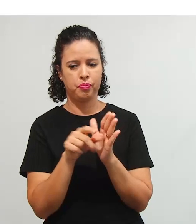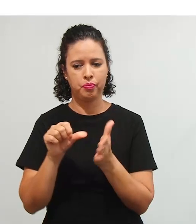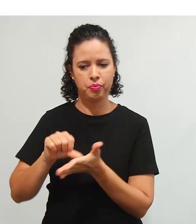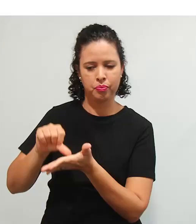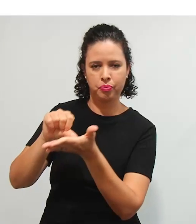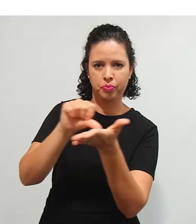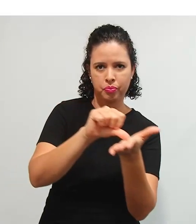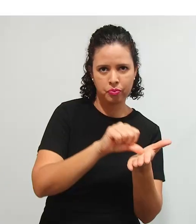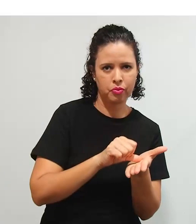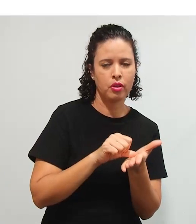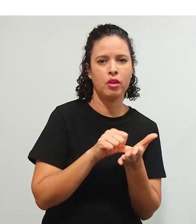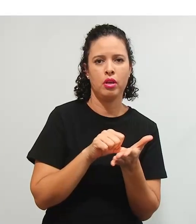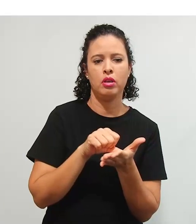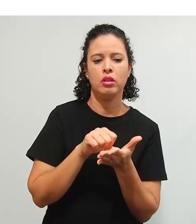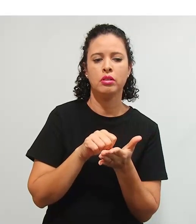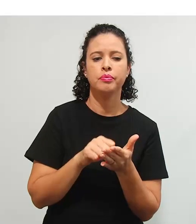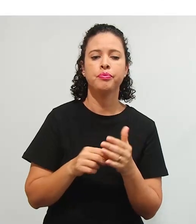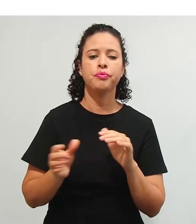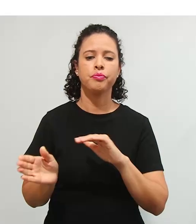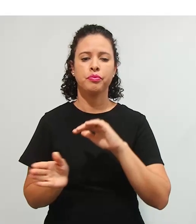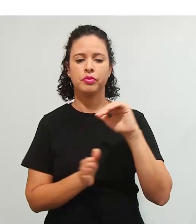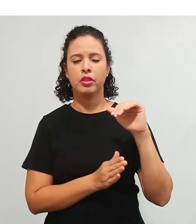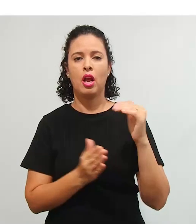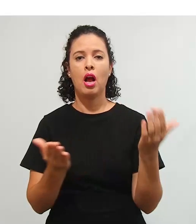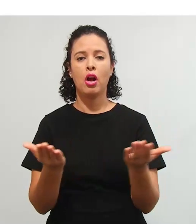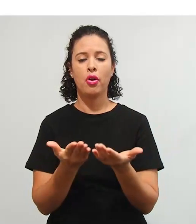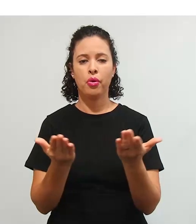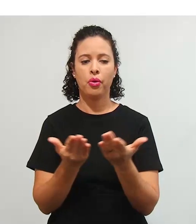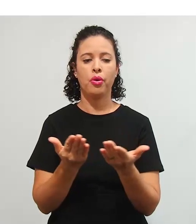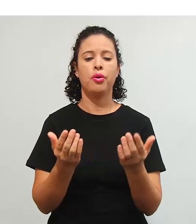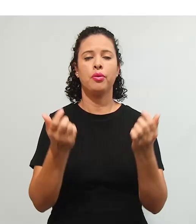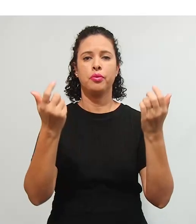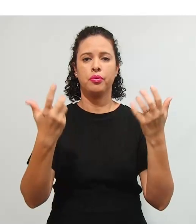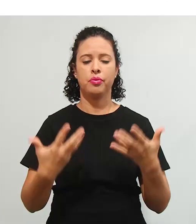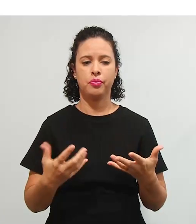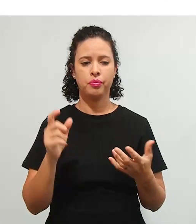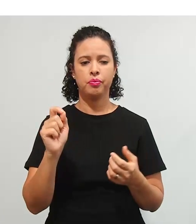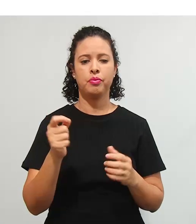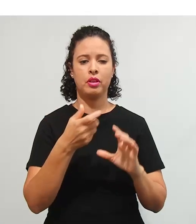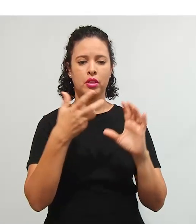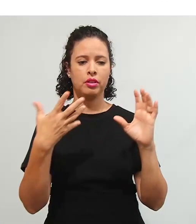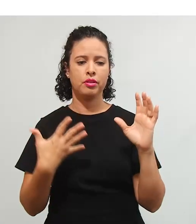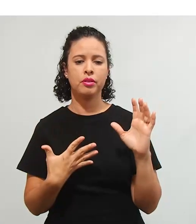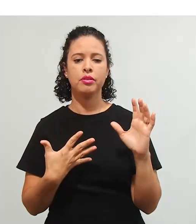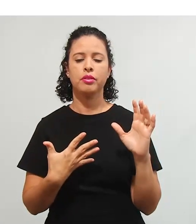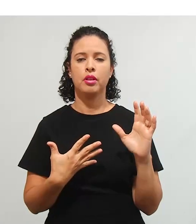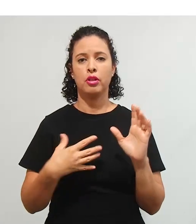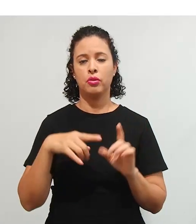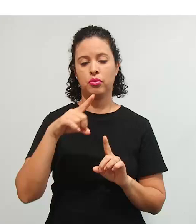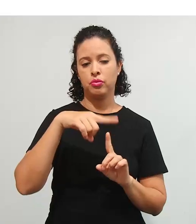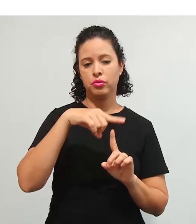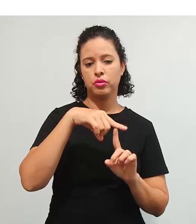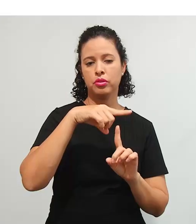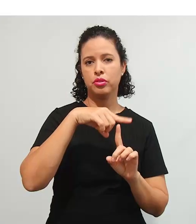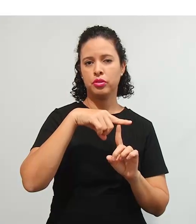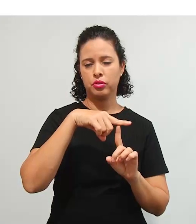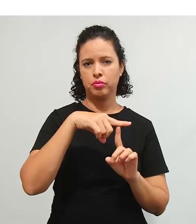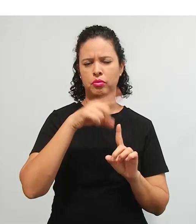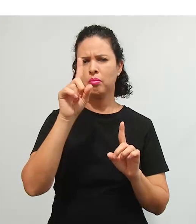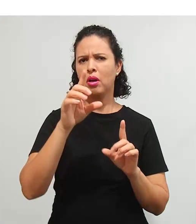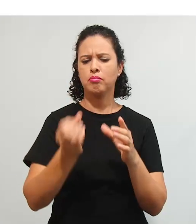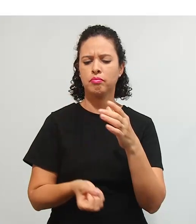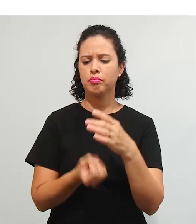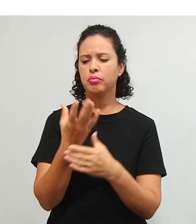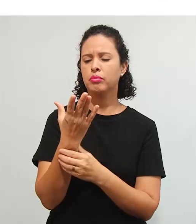ente federado. Agora, nós vamos para a classificação da natureza quanto à